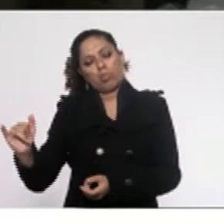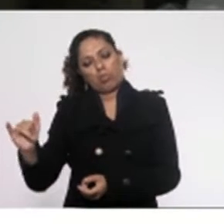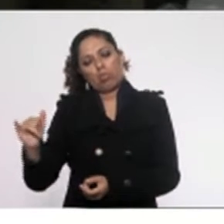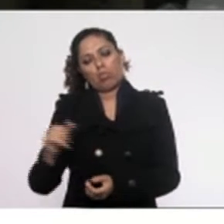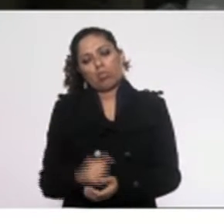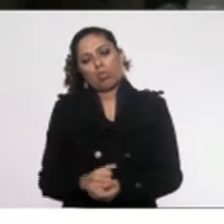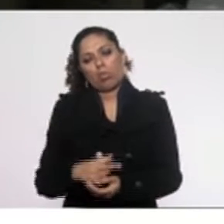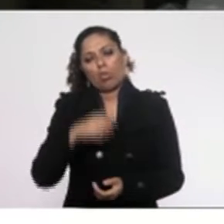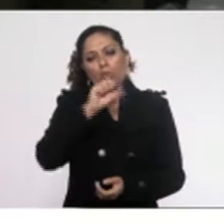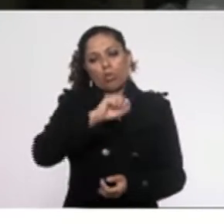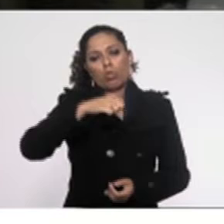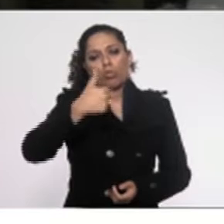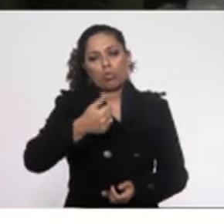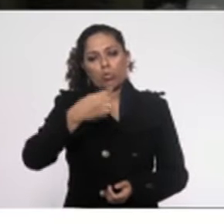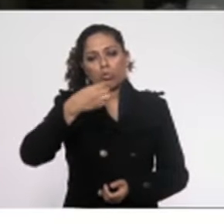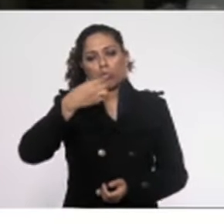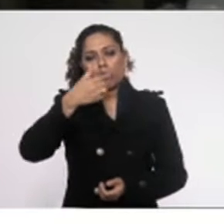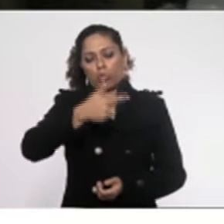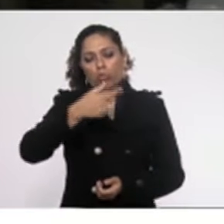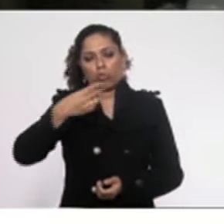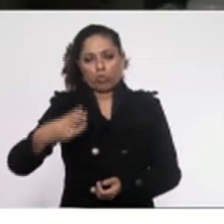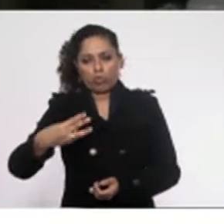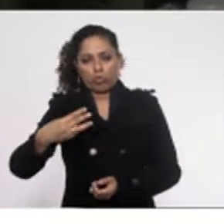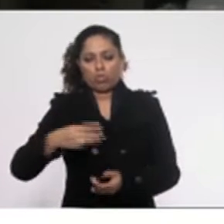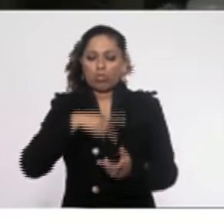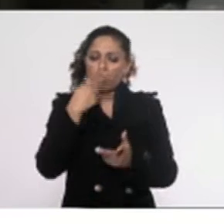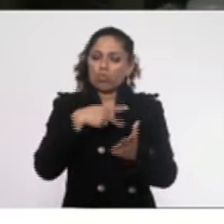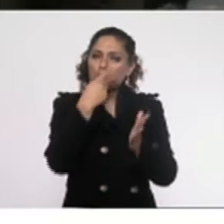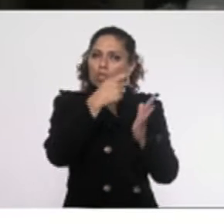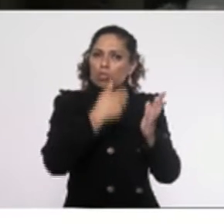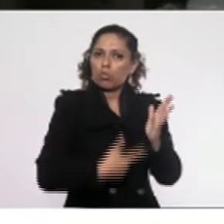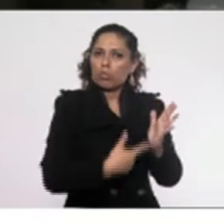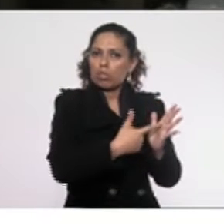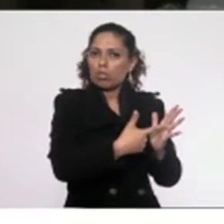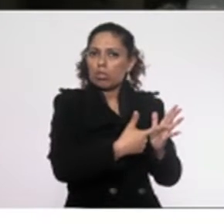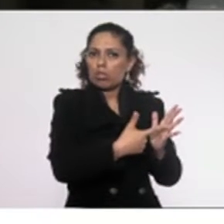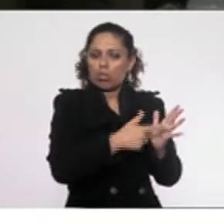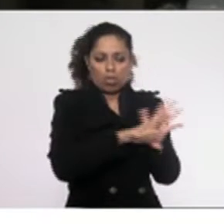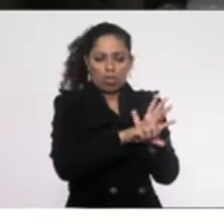A 8123 está escrito aqui.